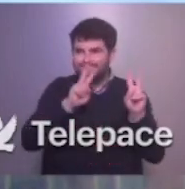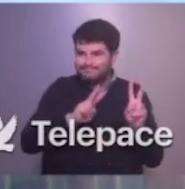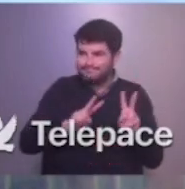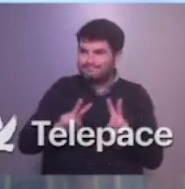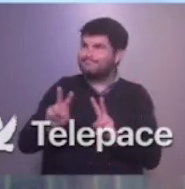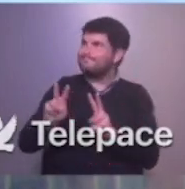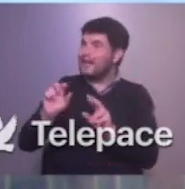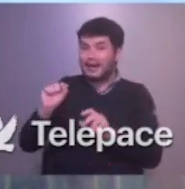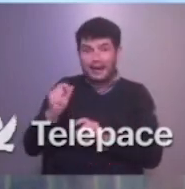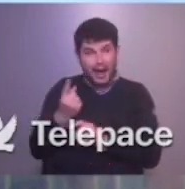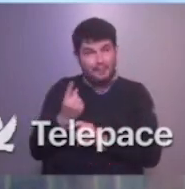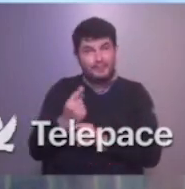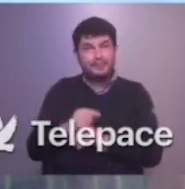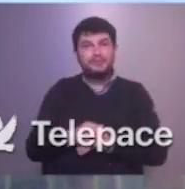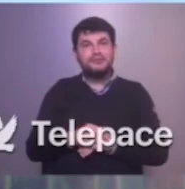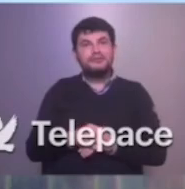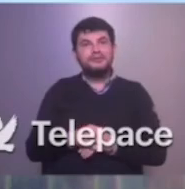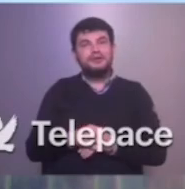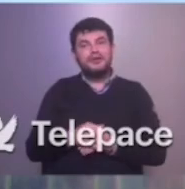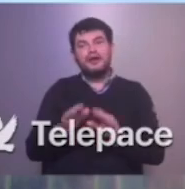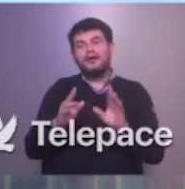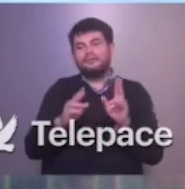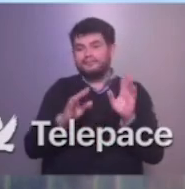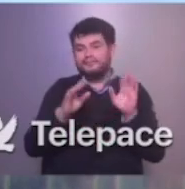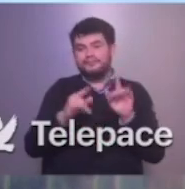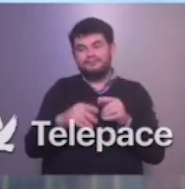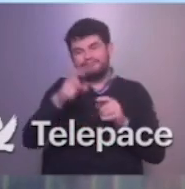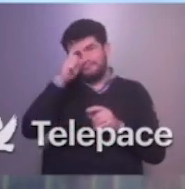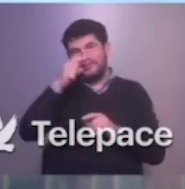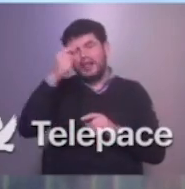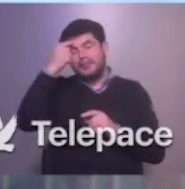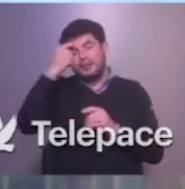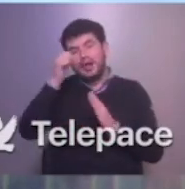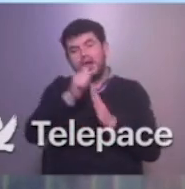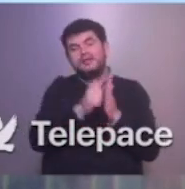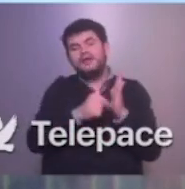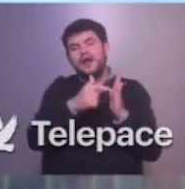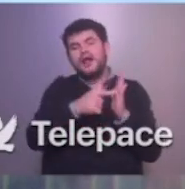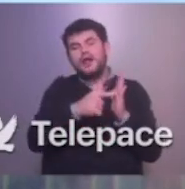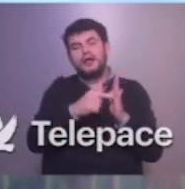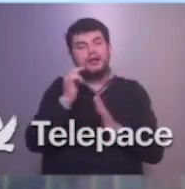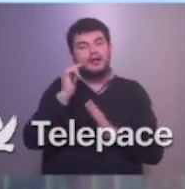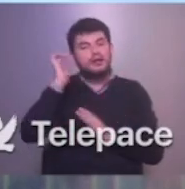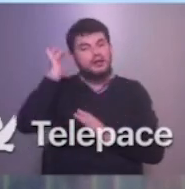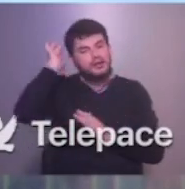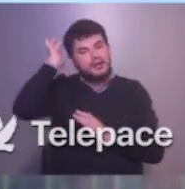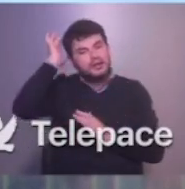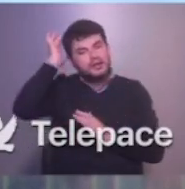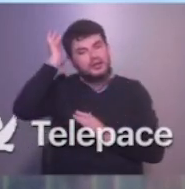agora, rapidamente, para o episódio do Evangelho. No Evangelho de São João,